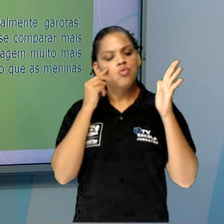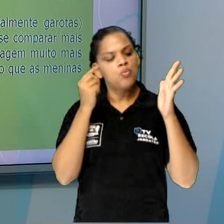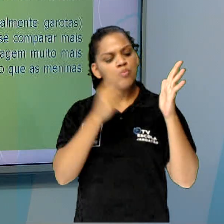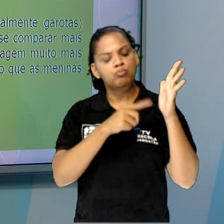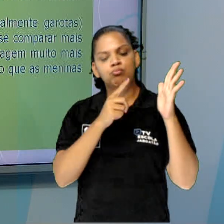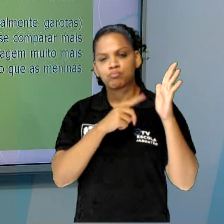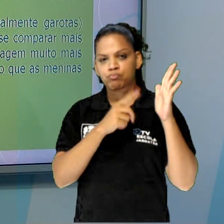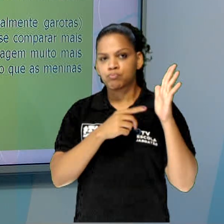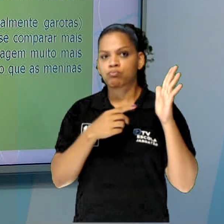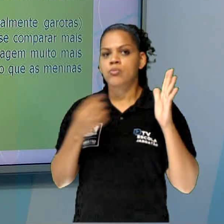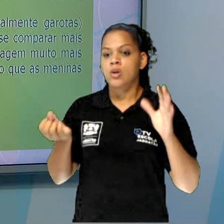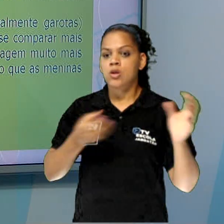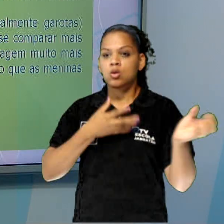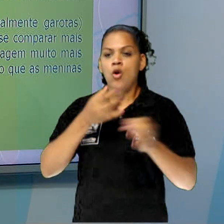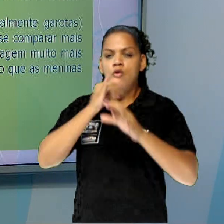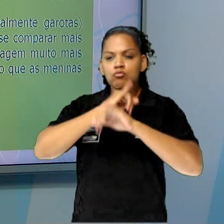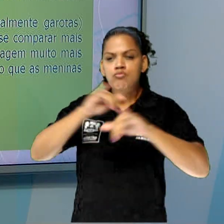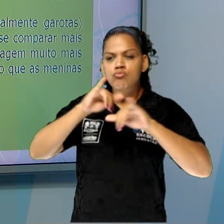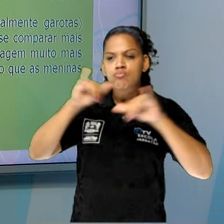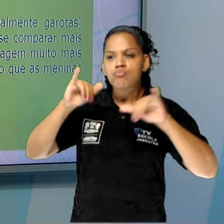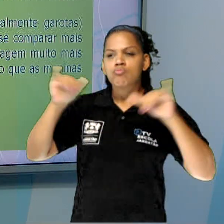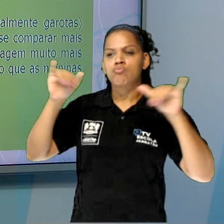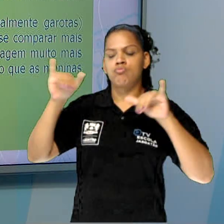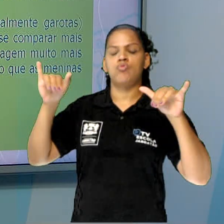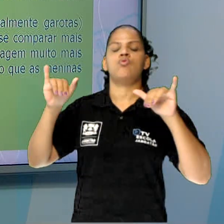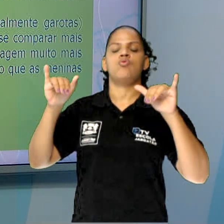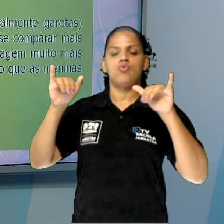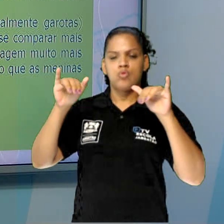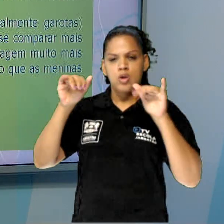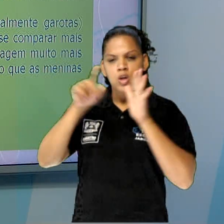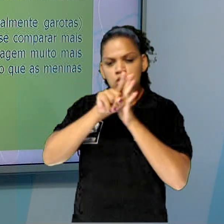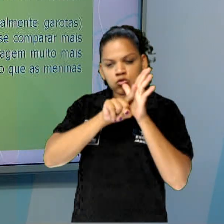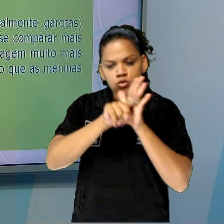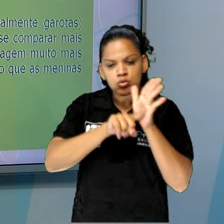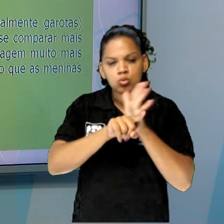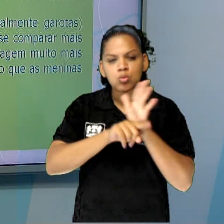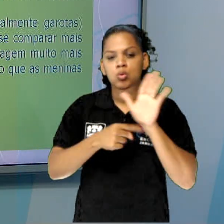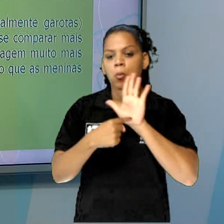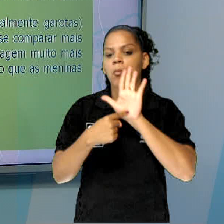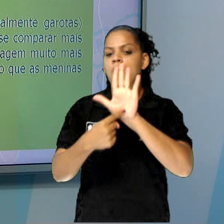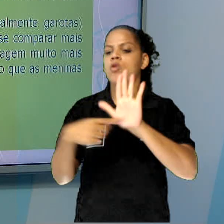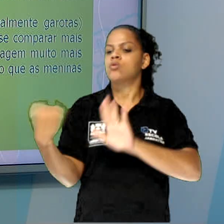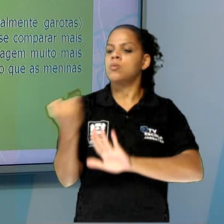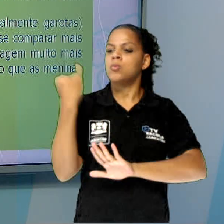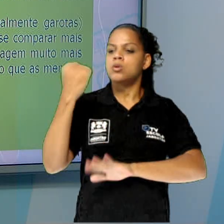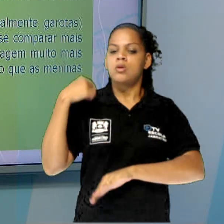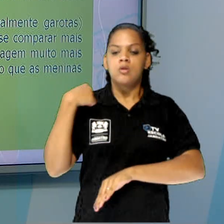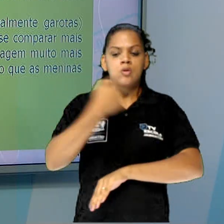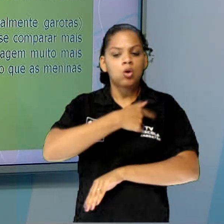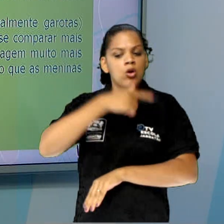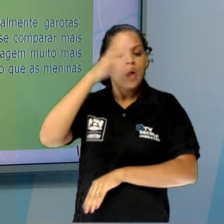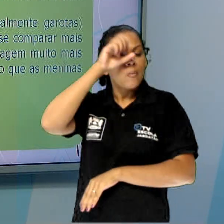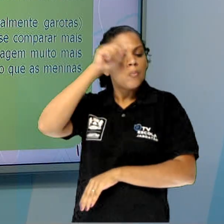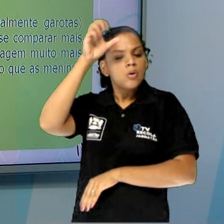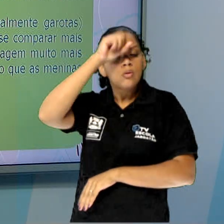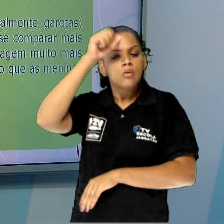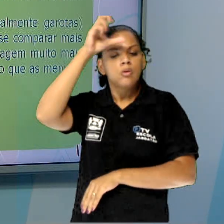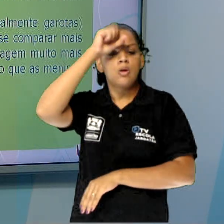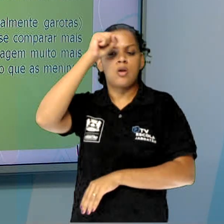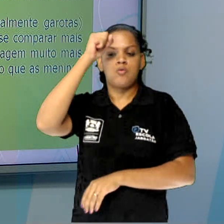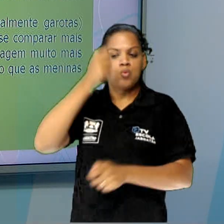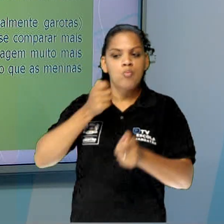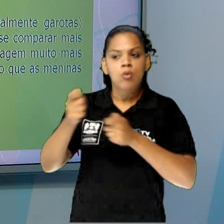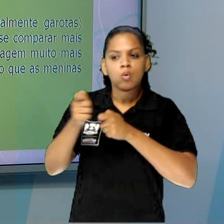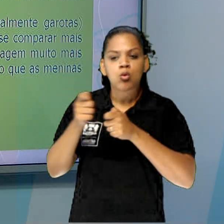Novos estudos divulgados nas últimas semanas mostram a importância de a gente aprender a administrar melhor o tempo